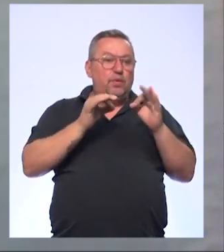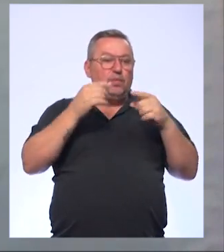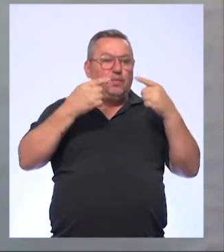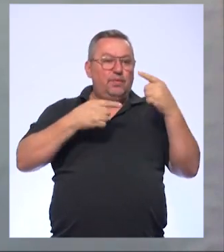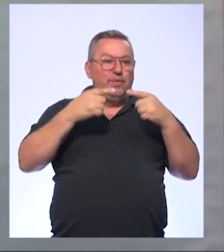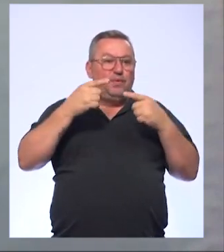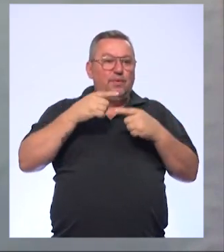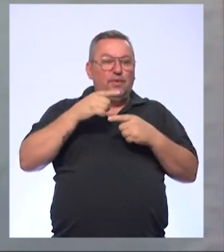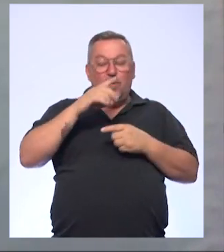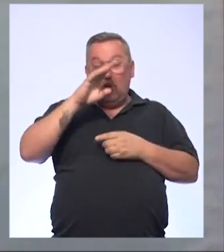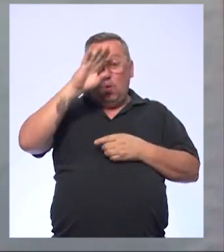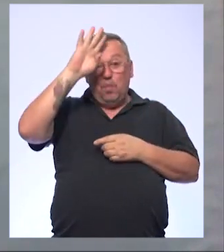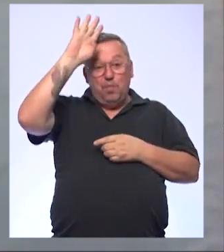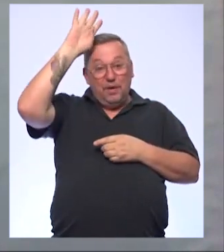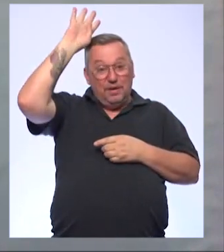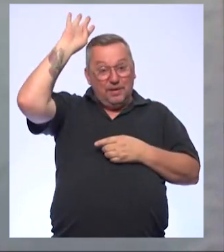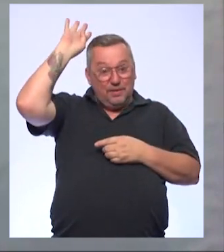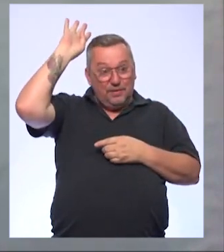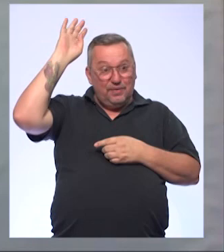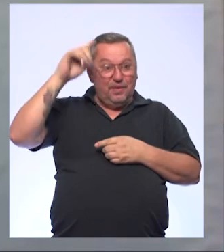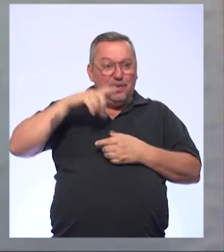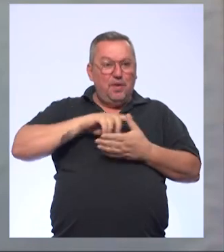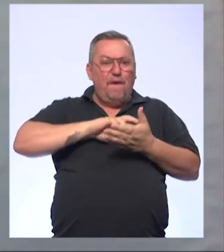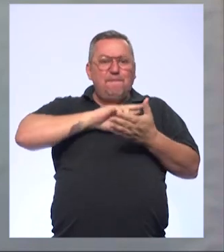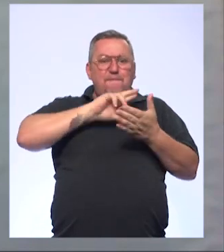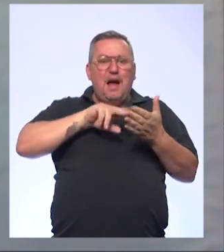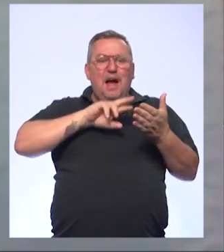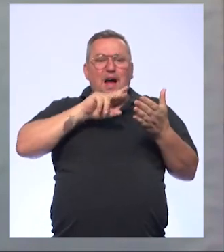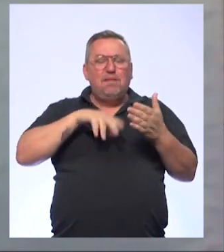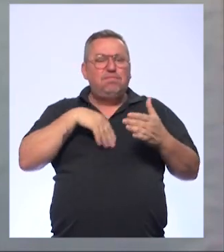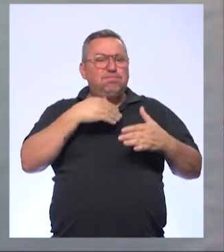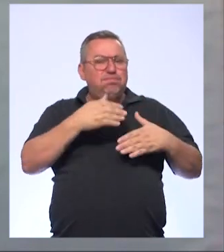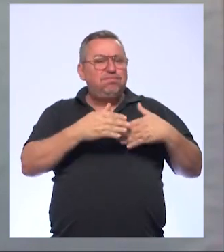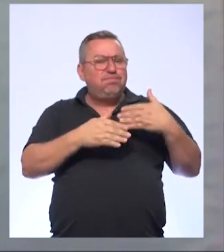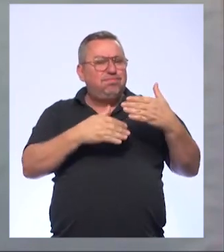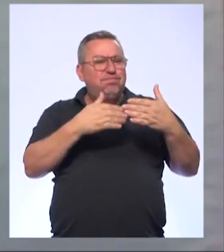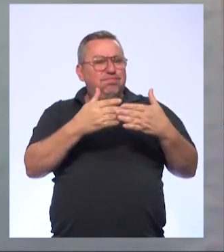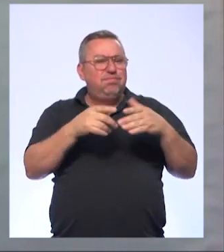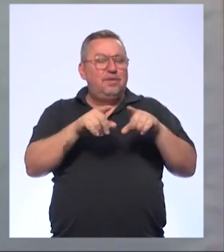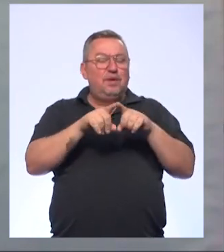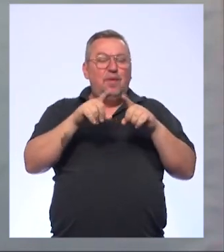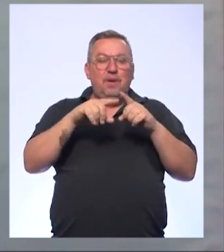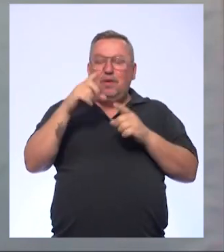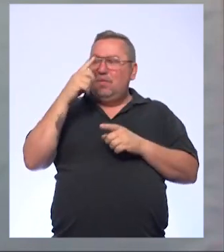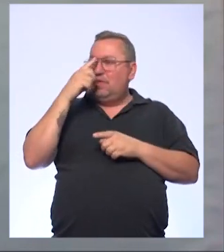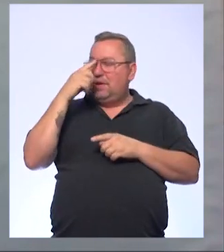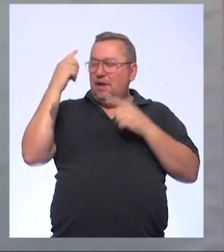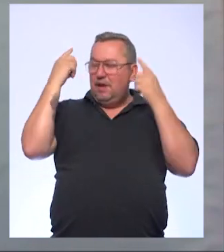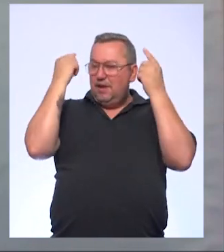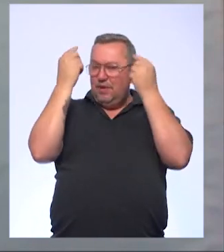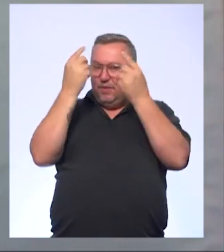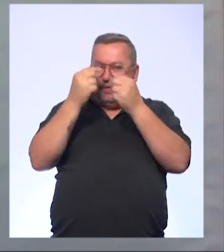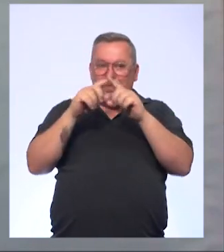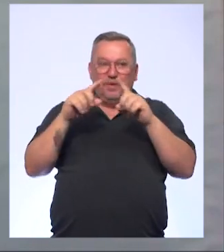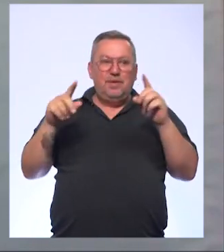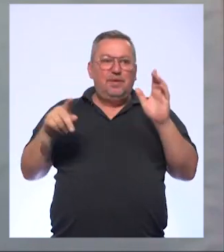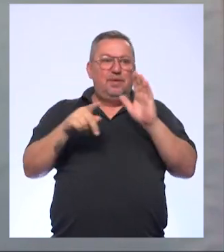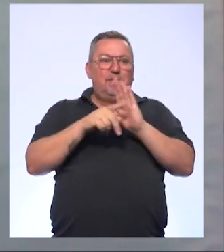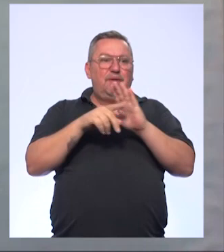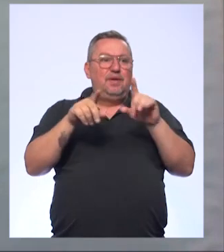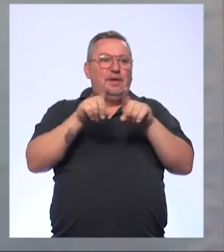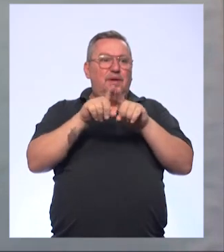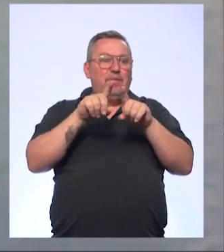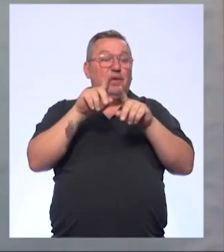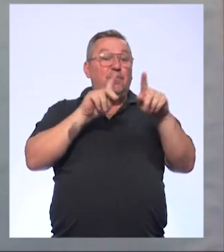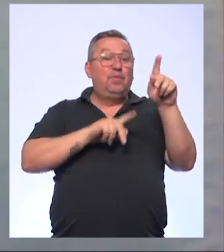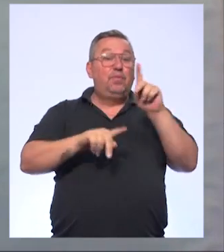dos romanos, que eles passaram por várias etapas. Falamos dos gregos, falamos da organização política até dos